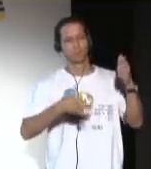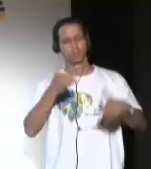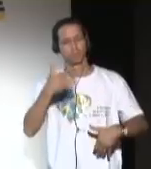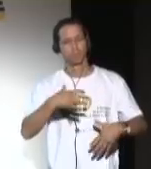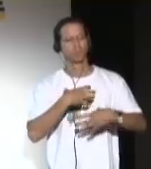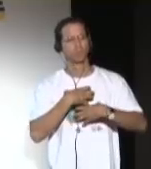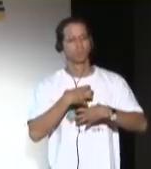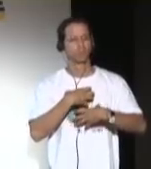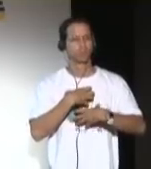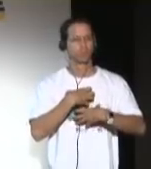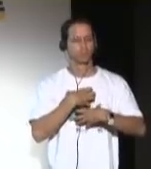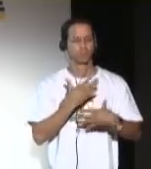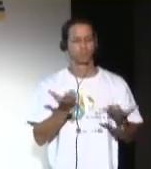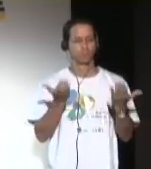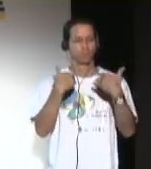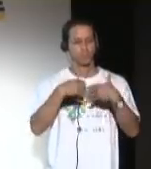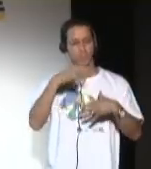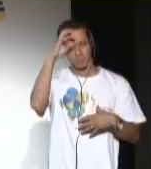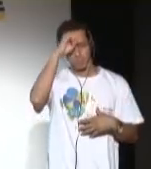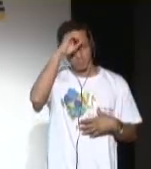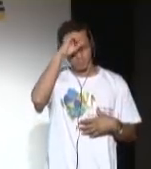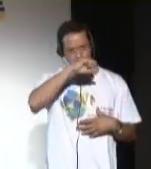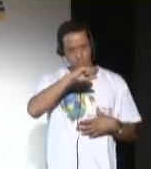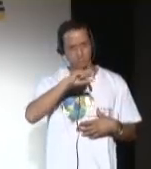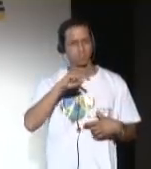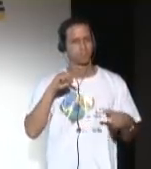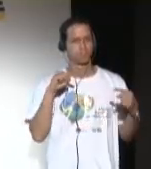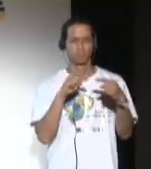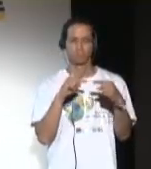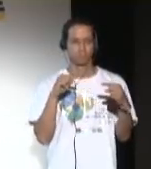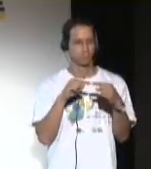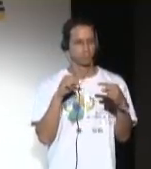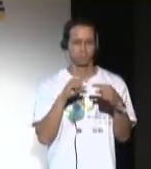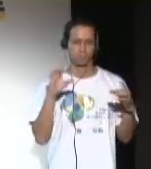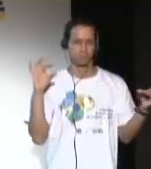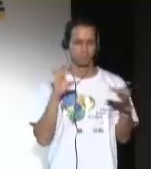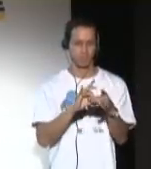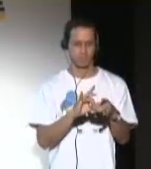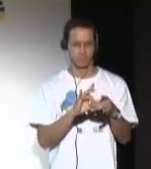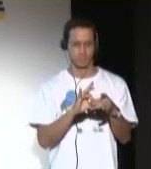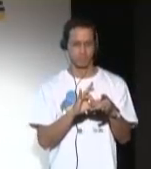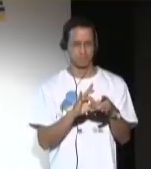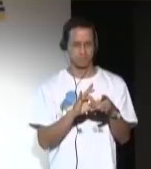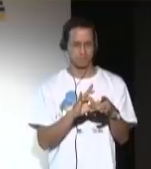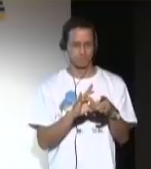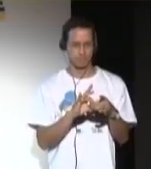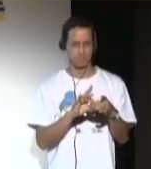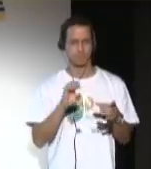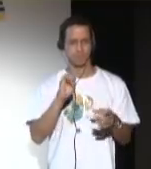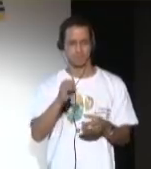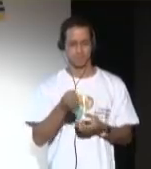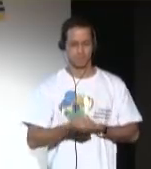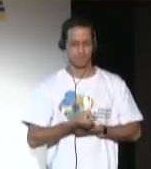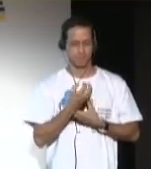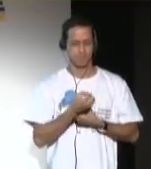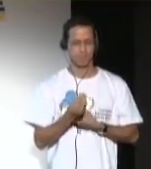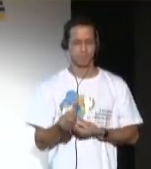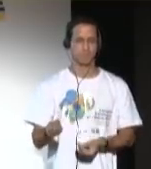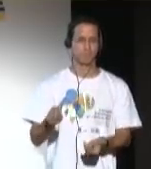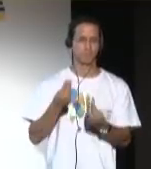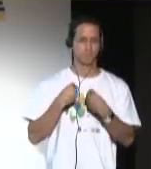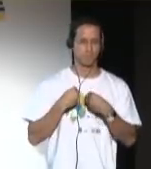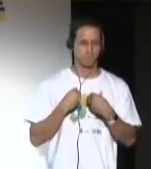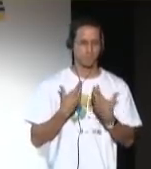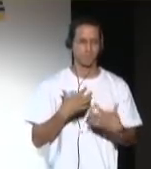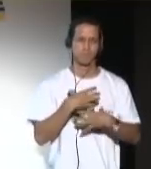das emoções e a aprendizagem estão muito interligados. Se a gente receber informação de um modo